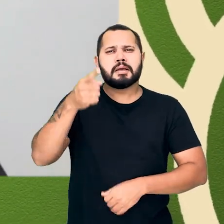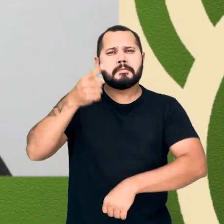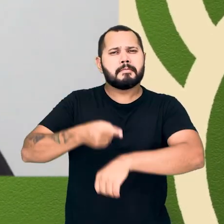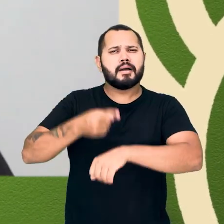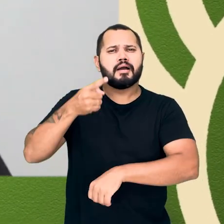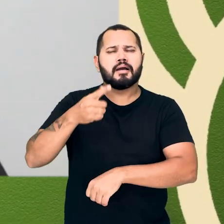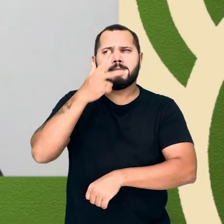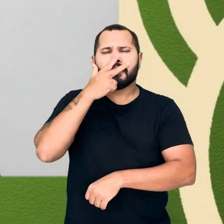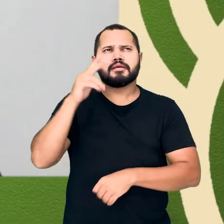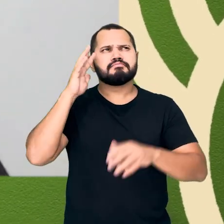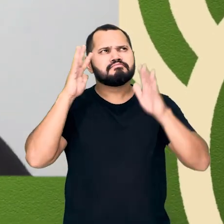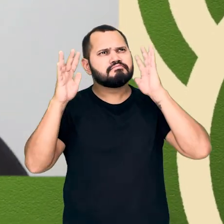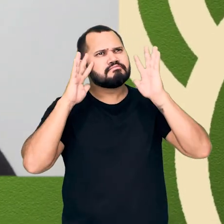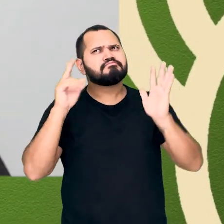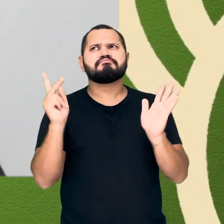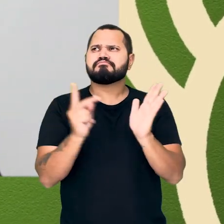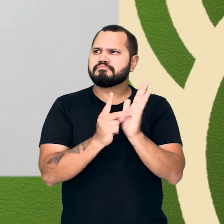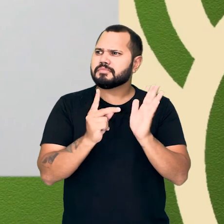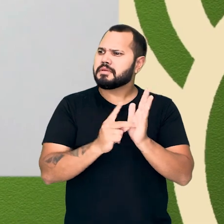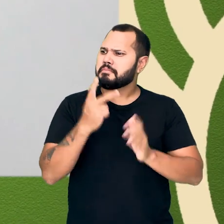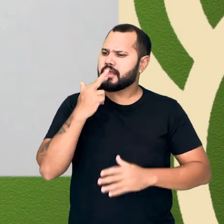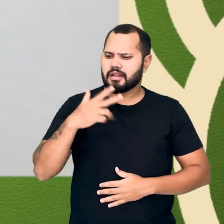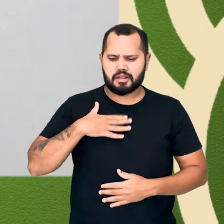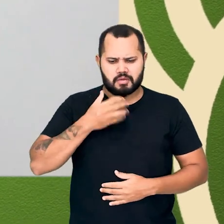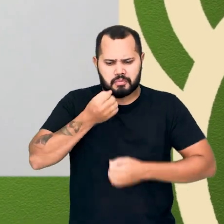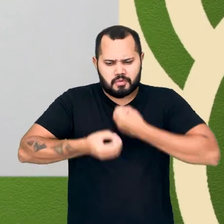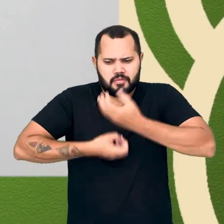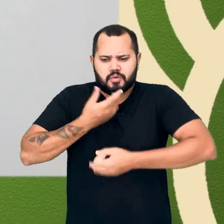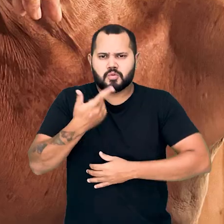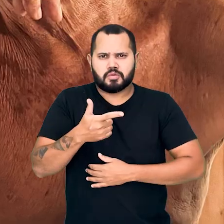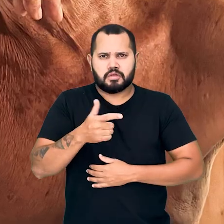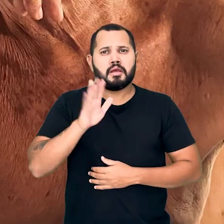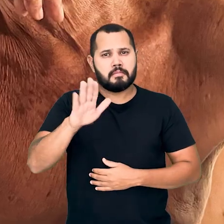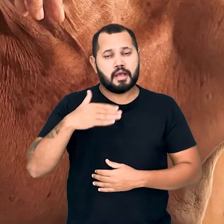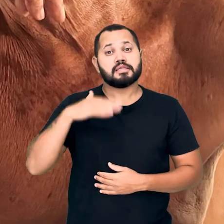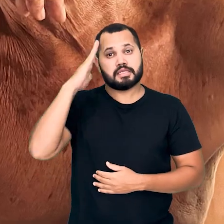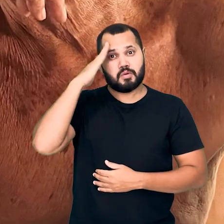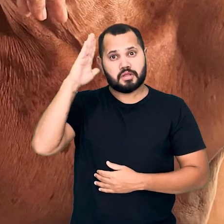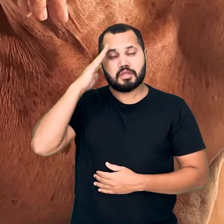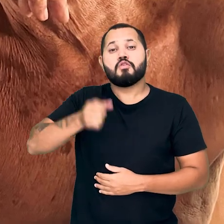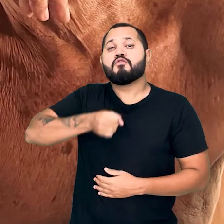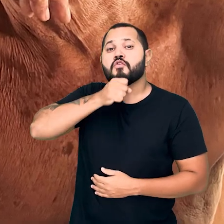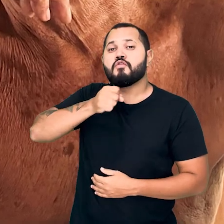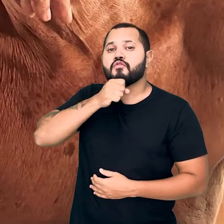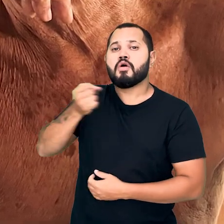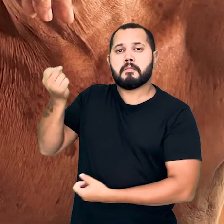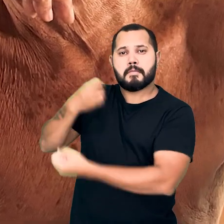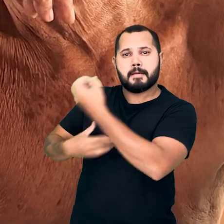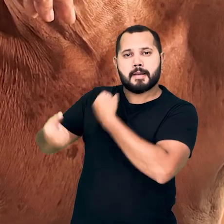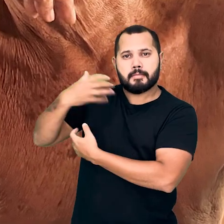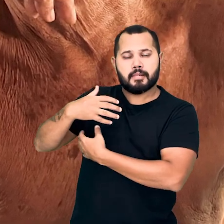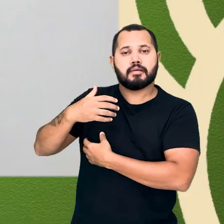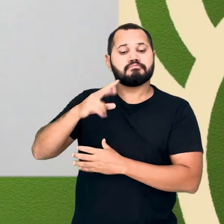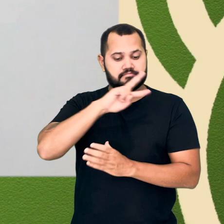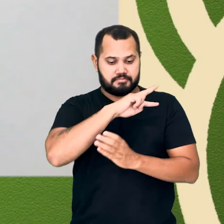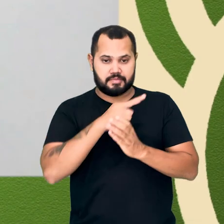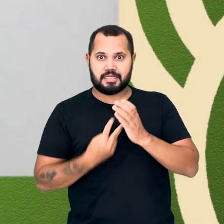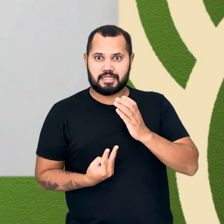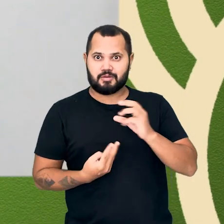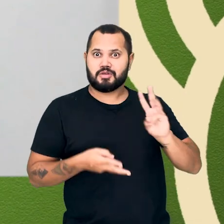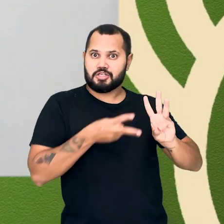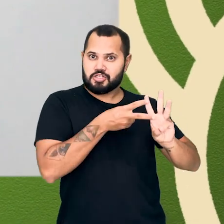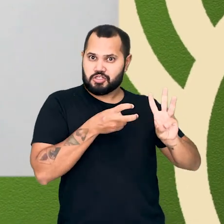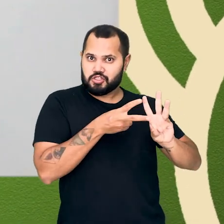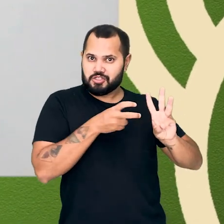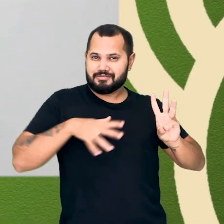começou ficava pensando, realmente eu não falo minha língua, mas eu consigo compreender o que os meus avós falam. O bilinguismo